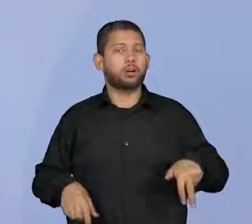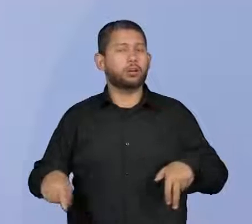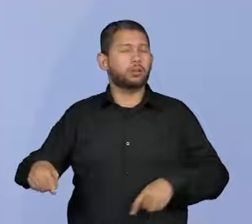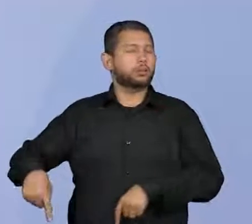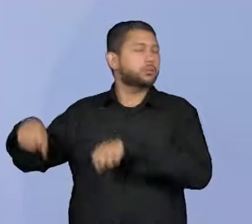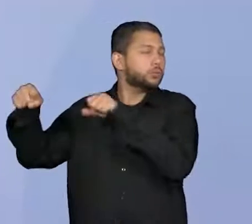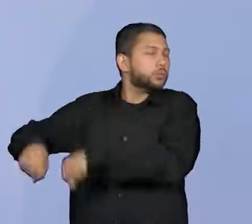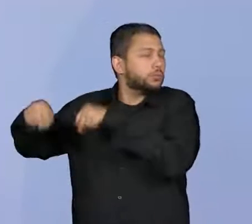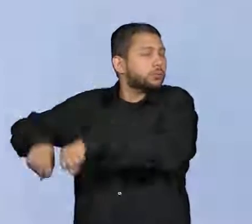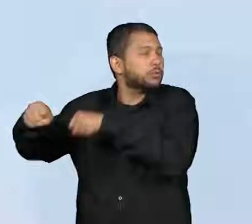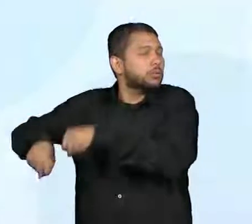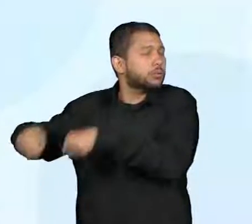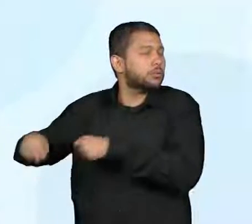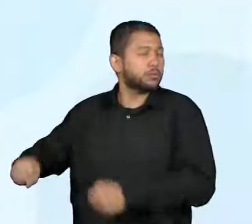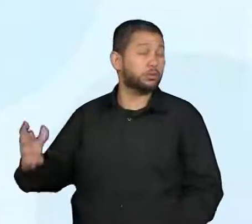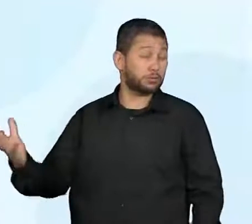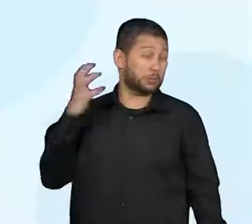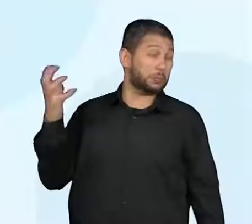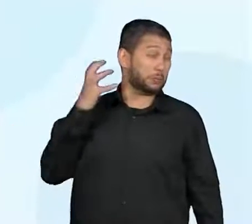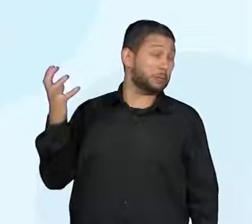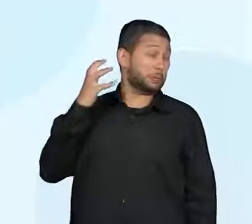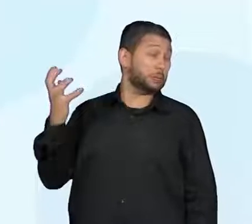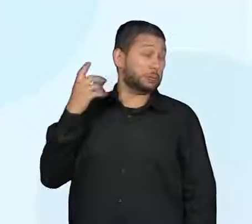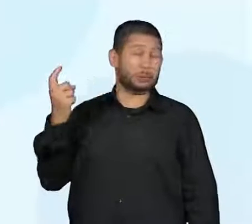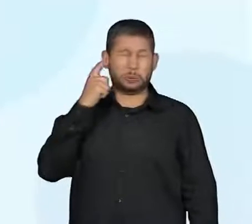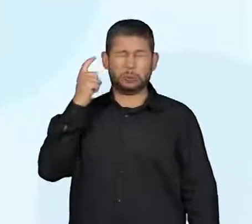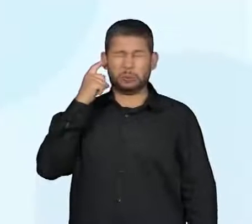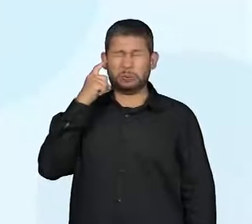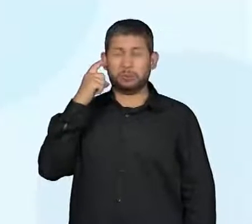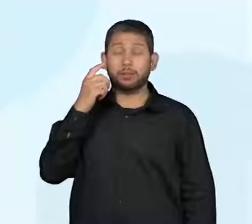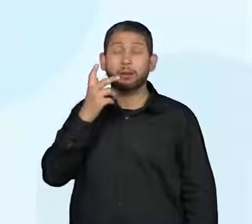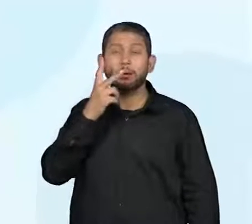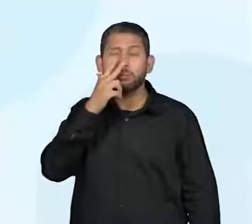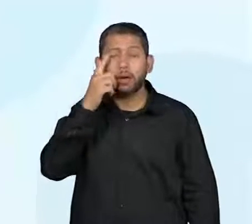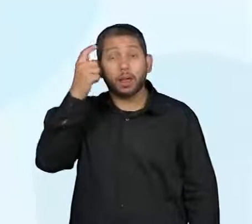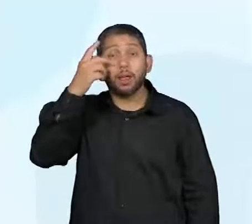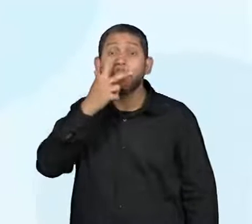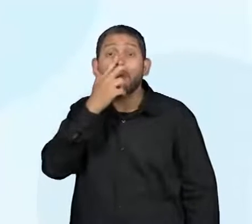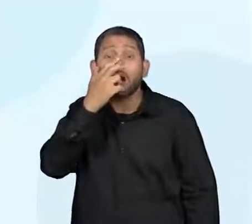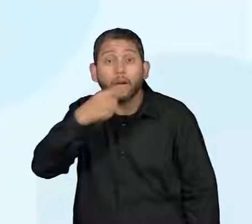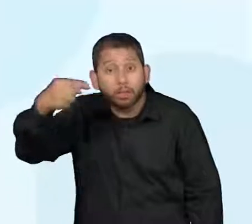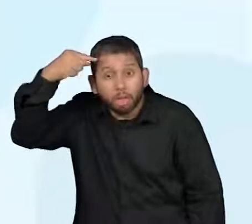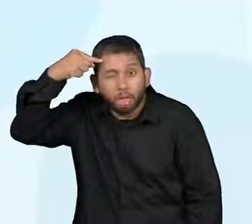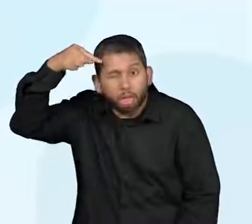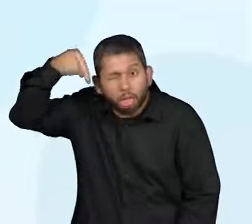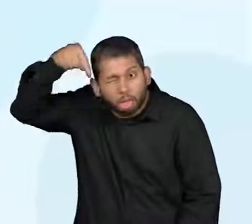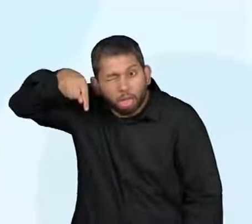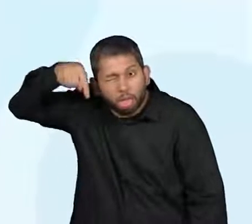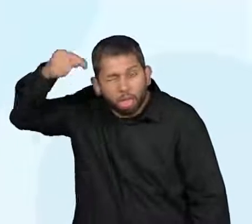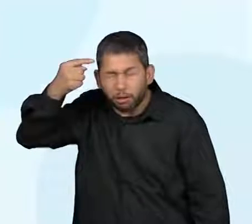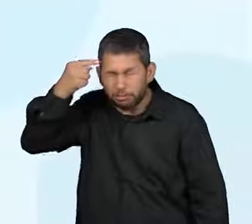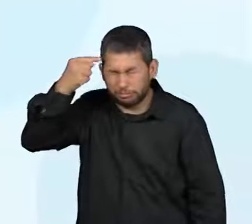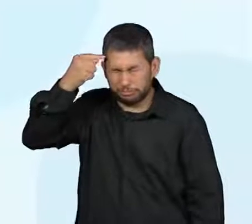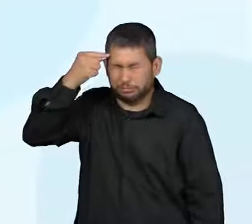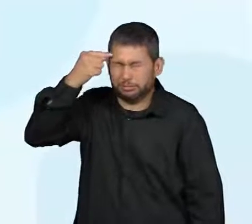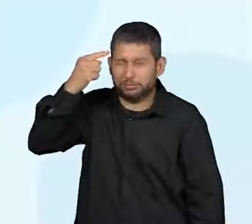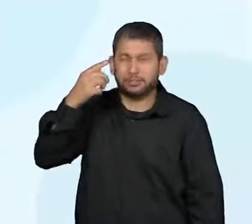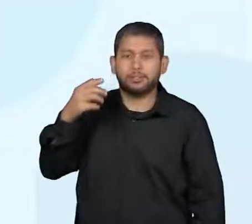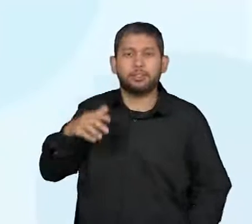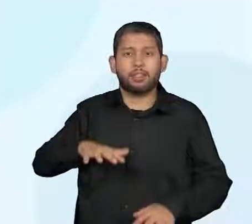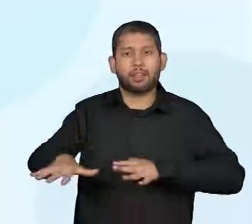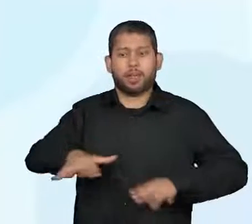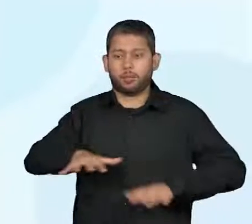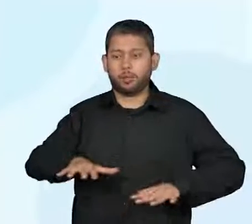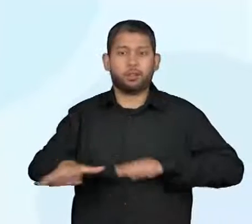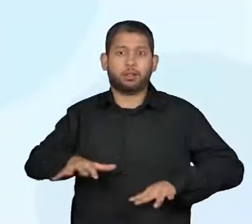esse instrumento ali na construção civil, nossa, que barulho que fica no nosso ouvido. Treme tudo, né? Treme sim. O